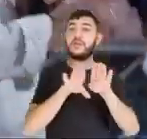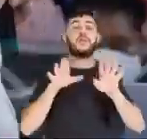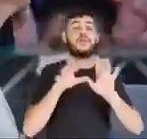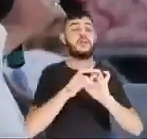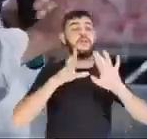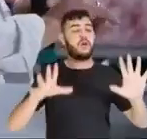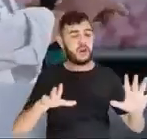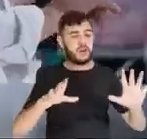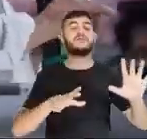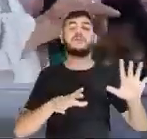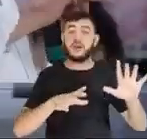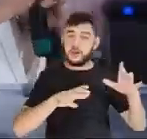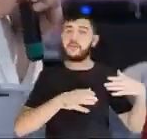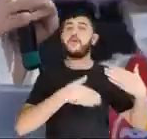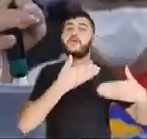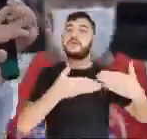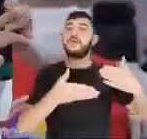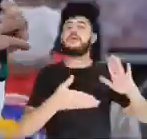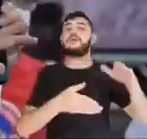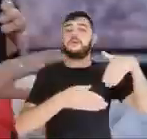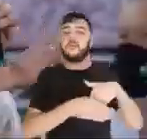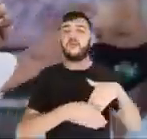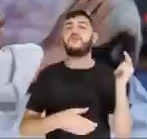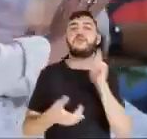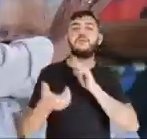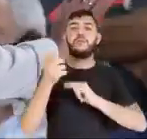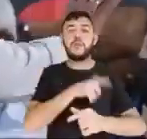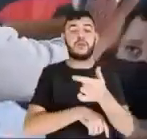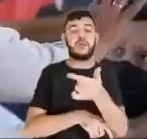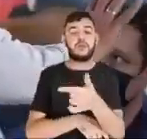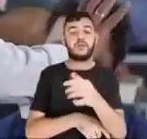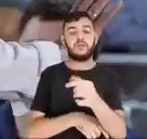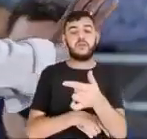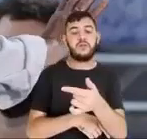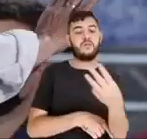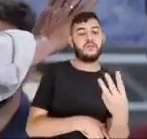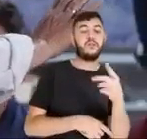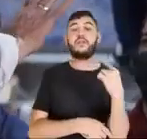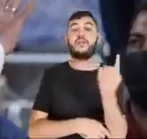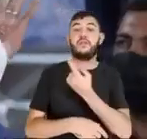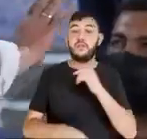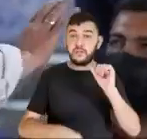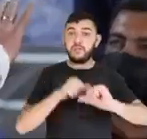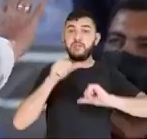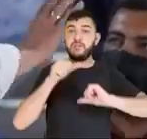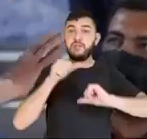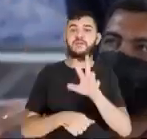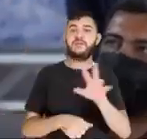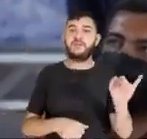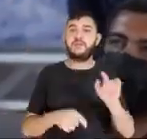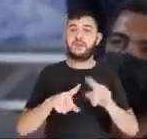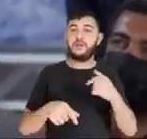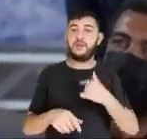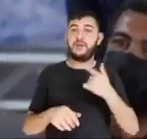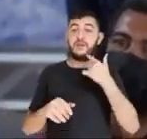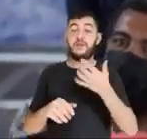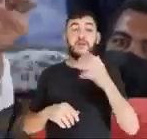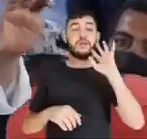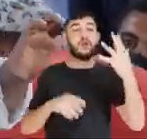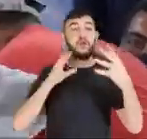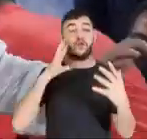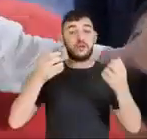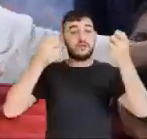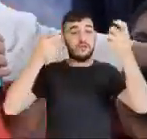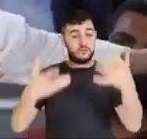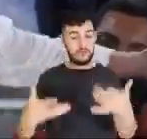partir de 2003 as coisas vão mudar. E eu tenho uma solução simples, não nenhuma violência. É colocar